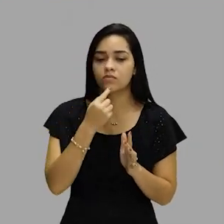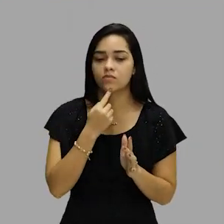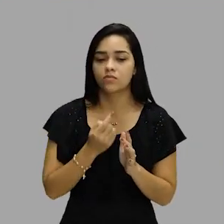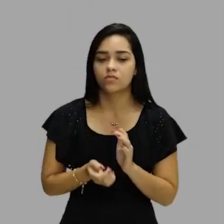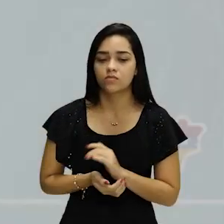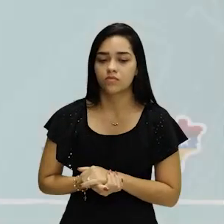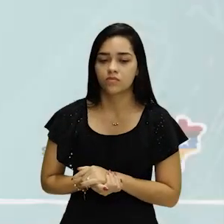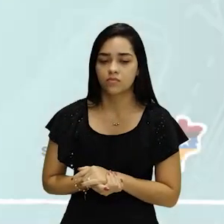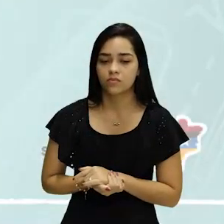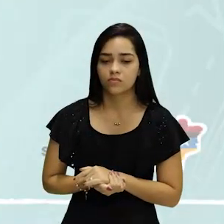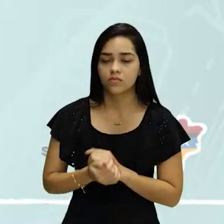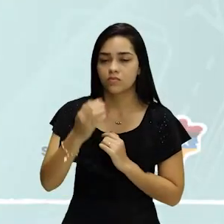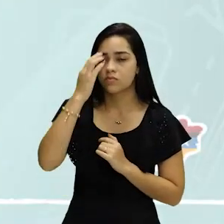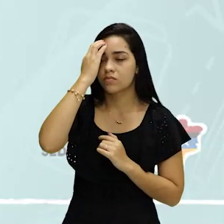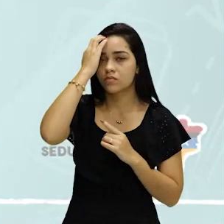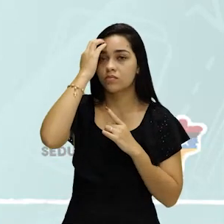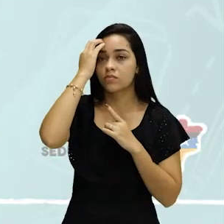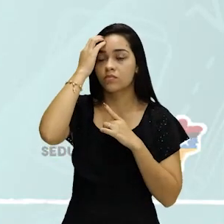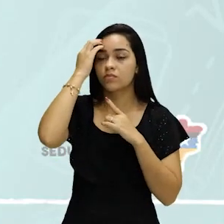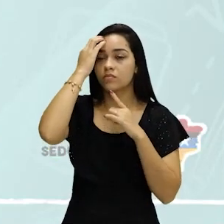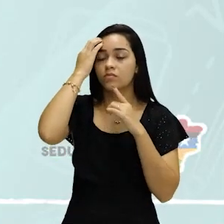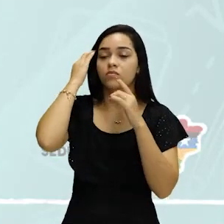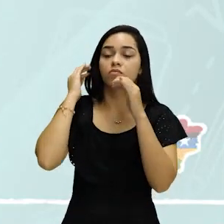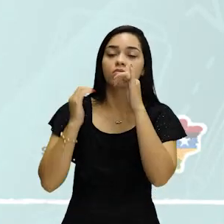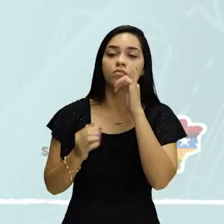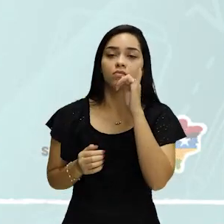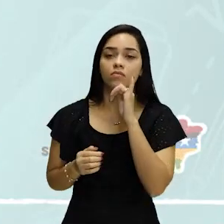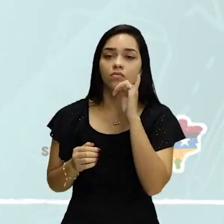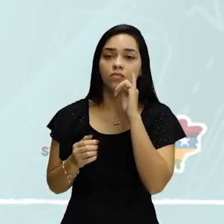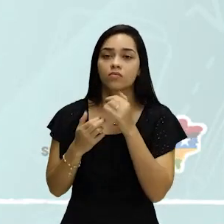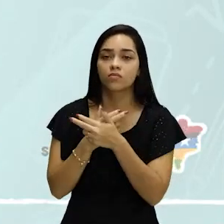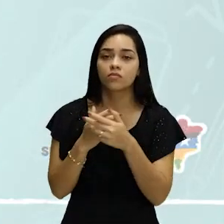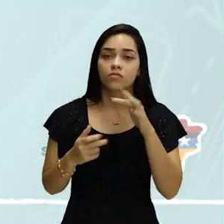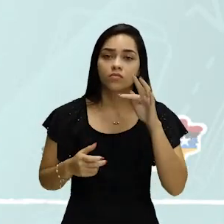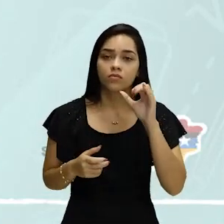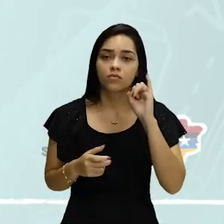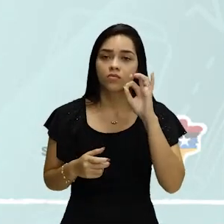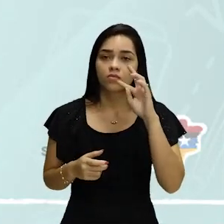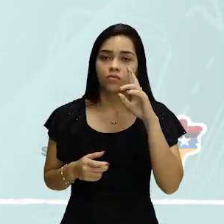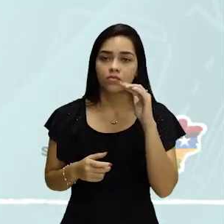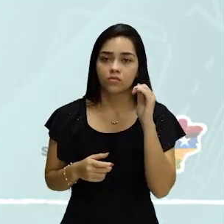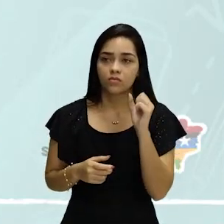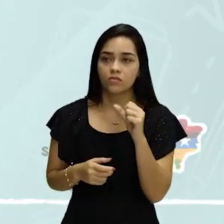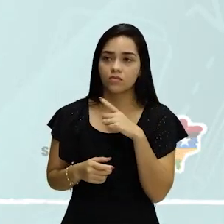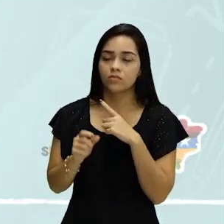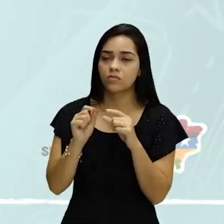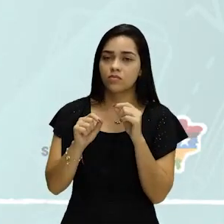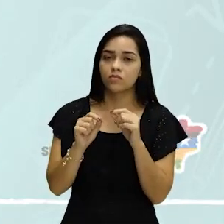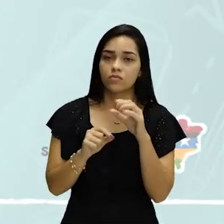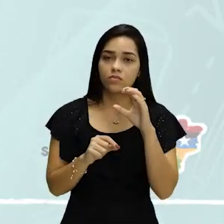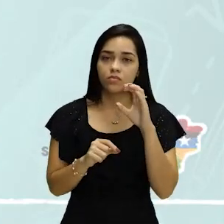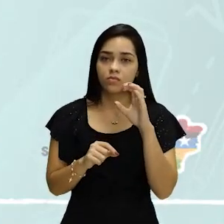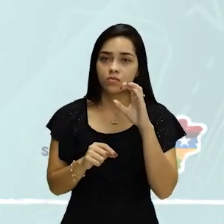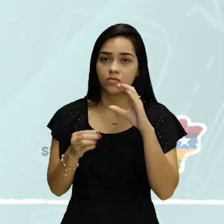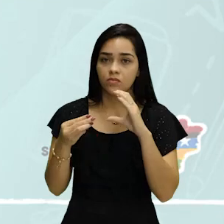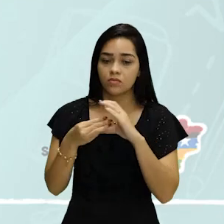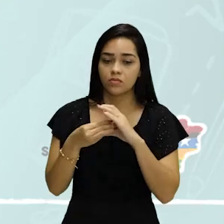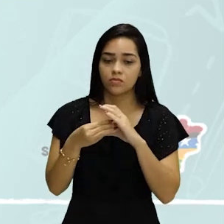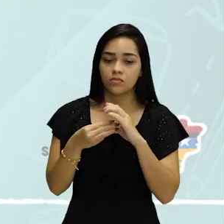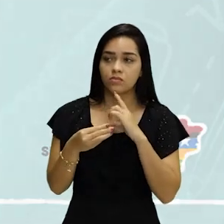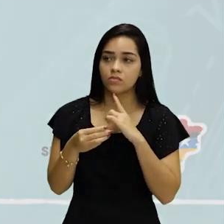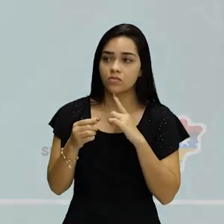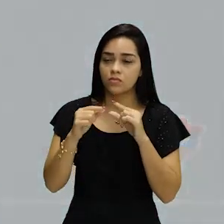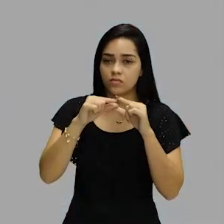vocês. Esse é um exemplo de várias fibras musculares. Cada fibra é uma célula. Ó, isso aqui é